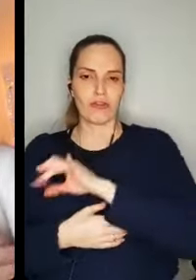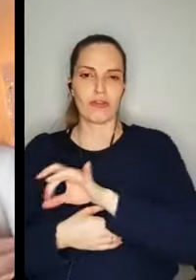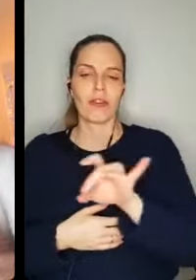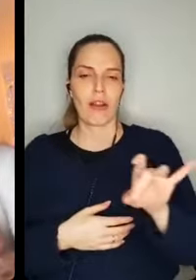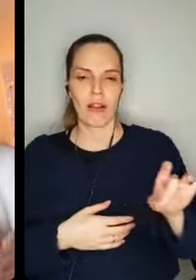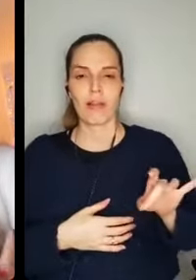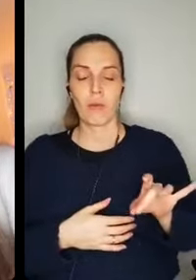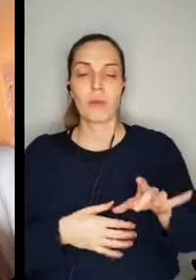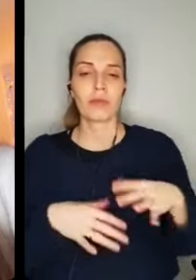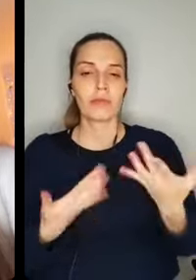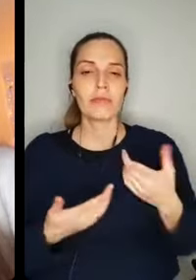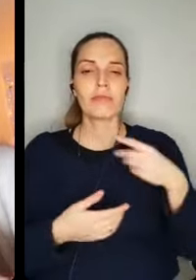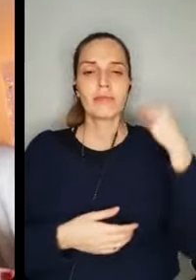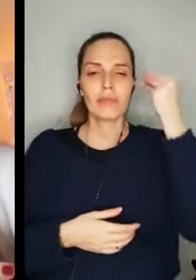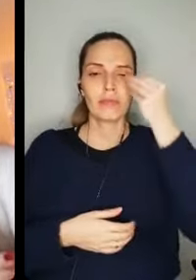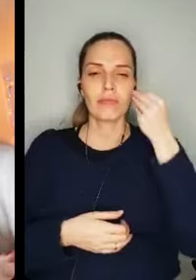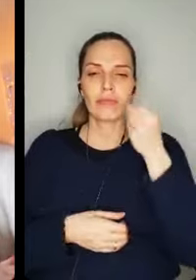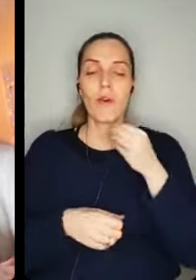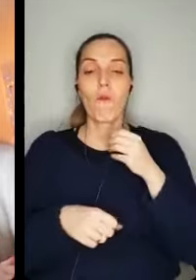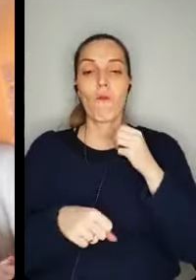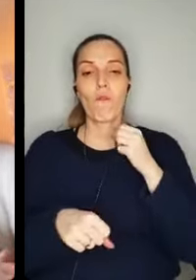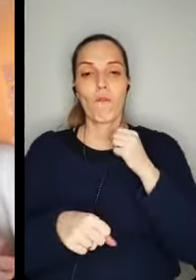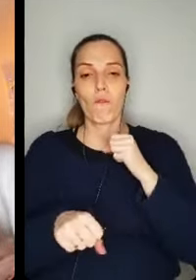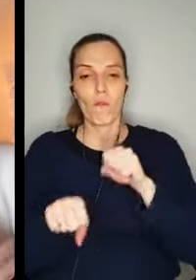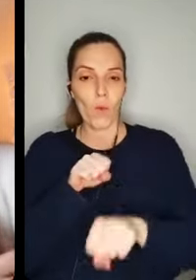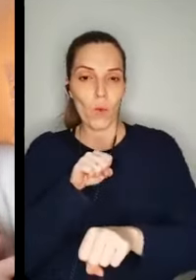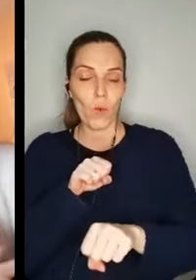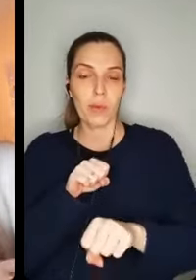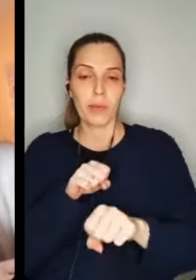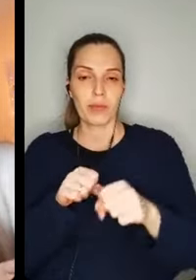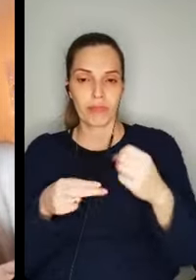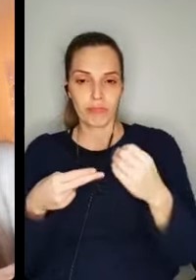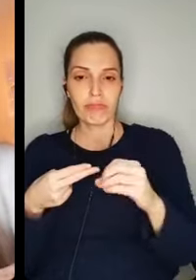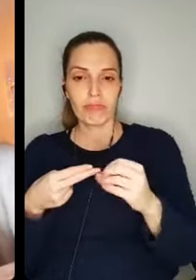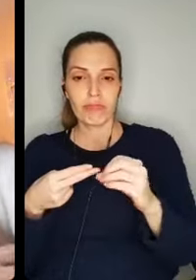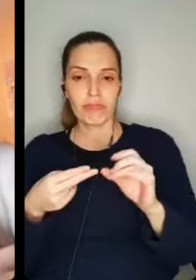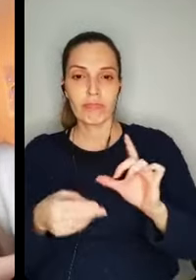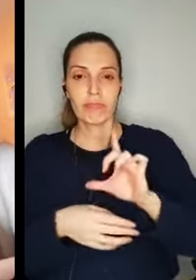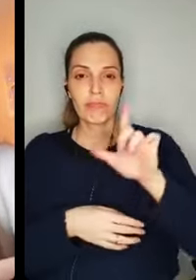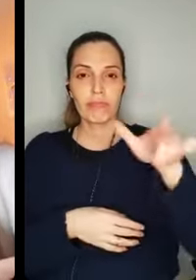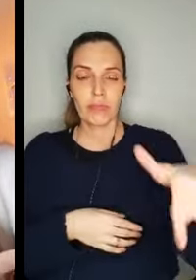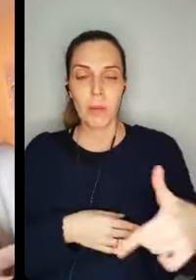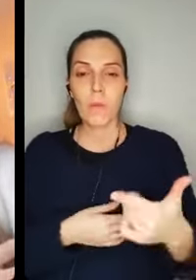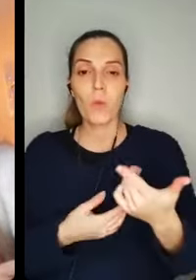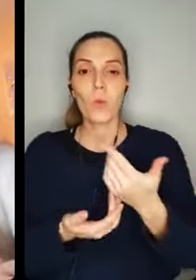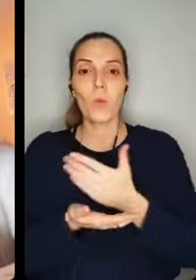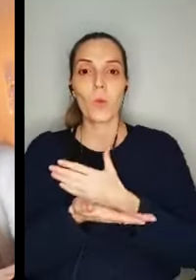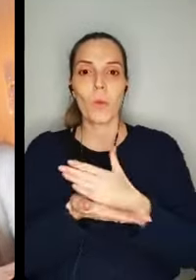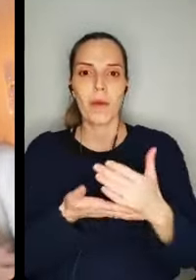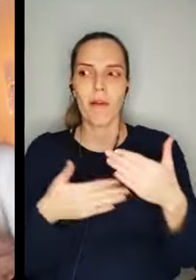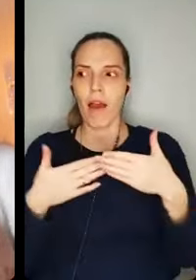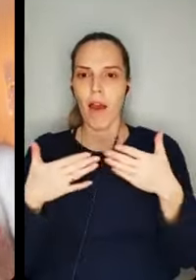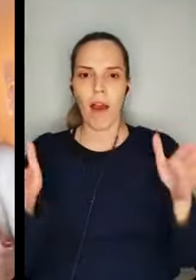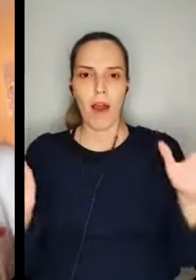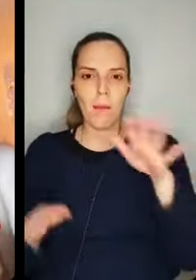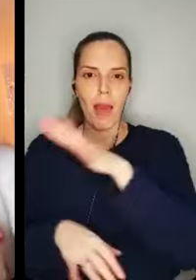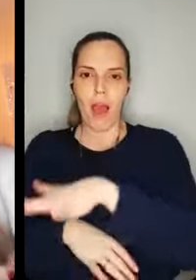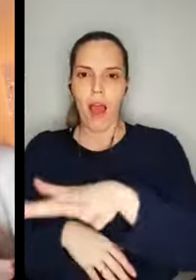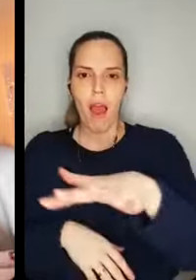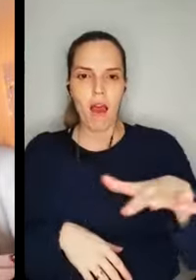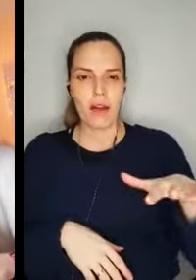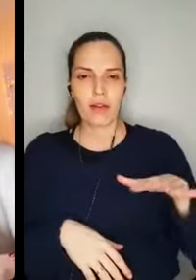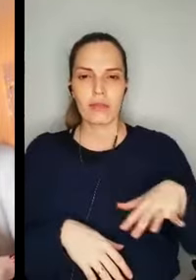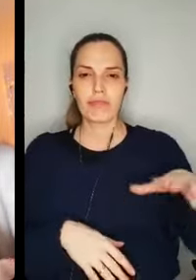Então, depois que tu te forma em psicologia na UFSPA, tu acaba tendo um grande campo de atuação, assim, né? Devido